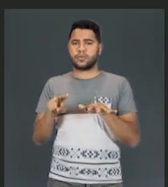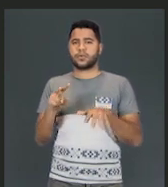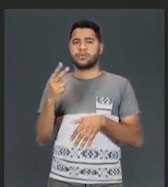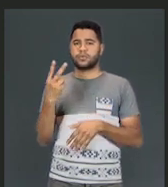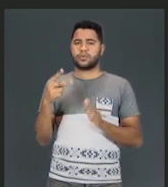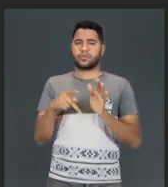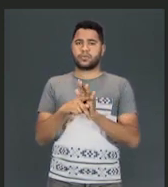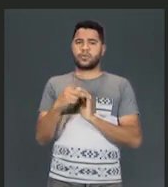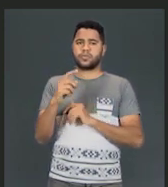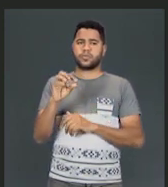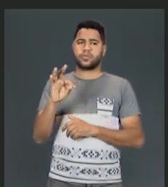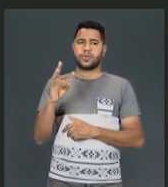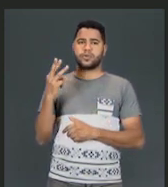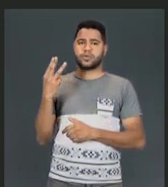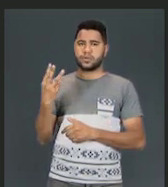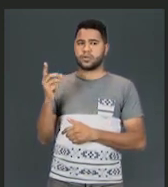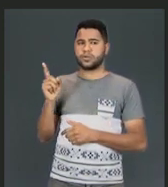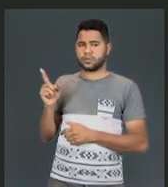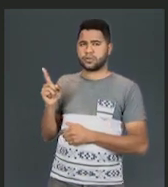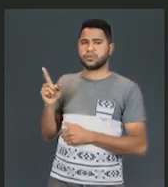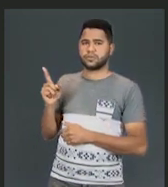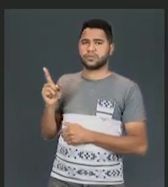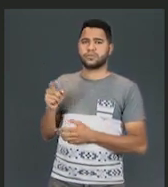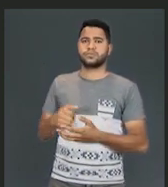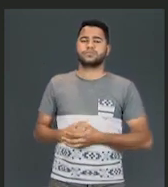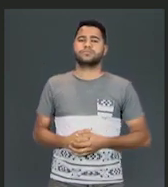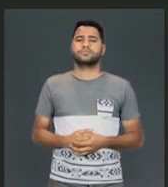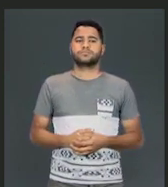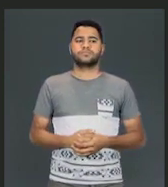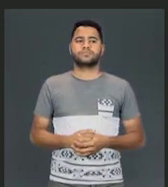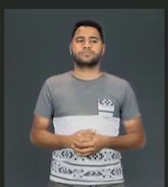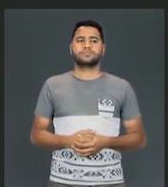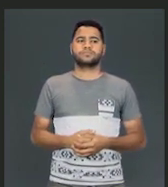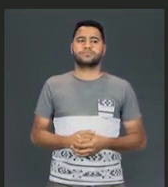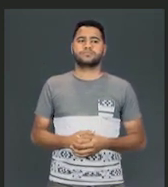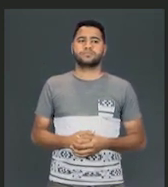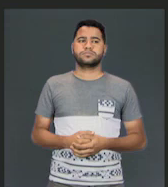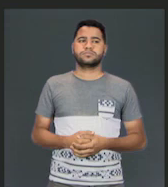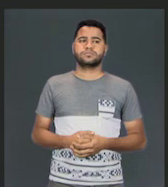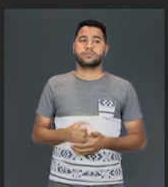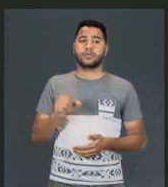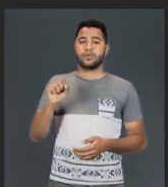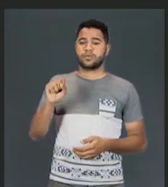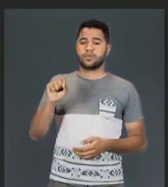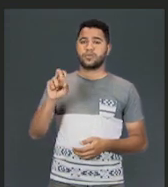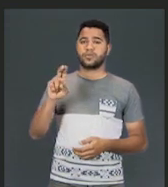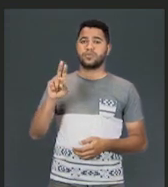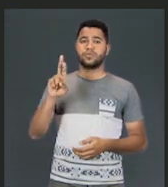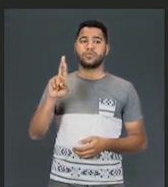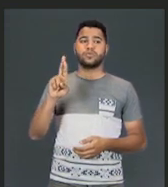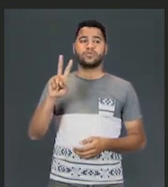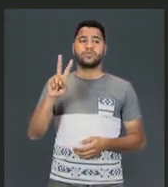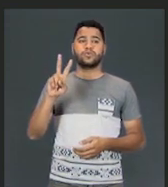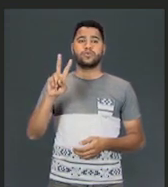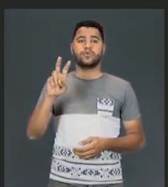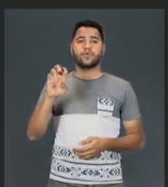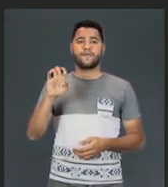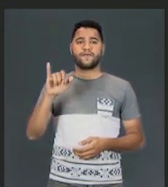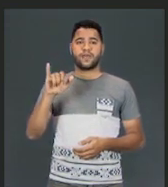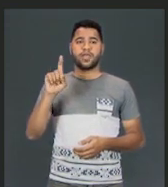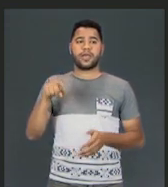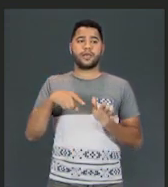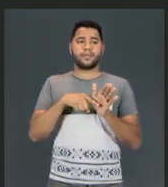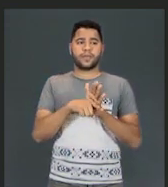aparecem no texto nos textos né Vamos dar uma olhada serve pesquisa elderly